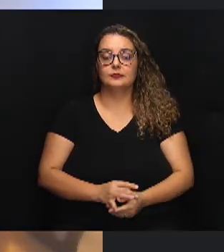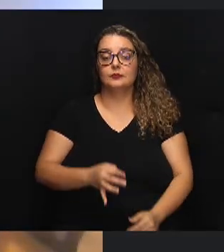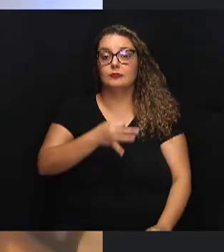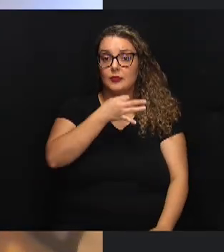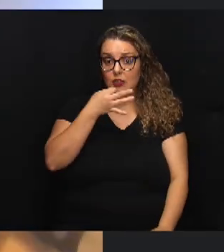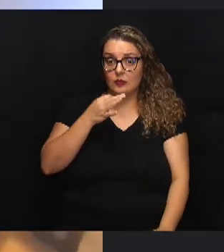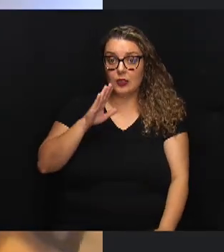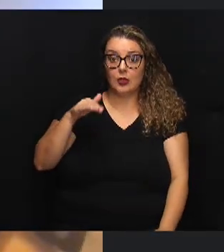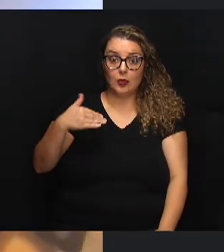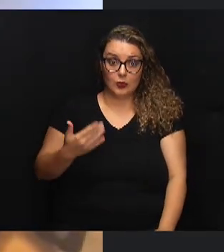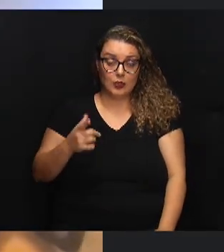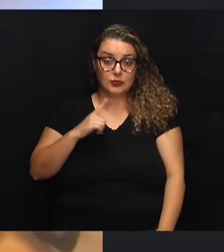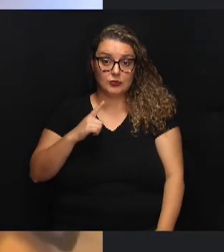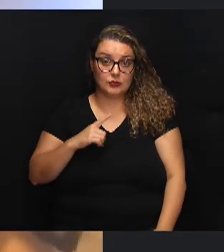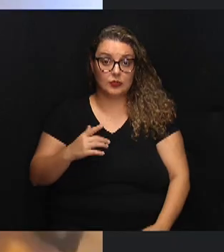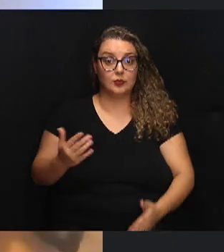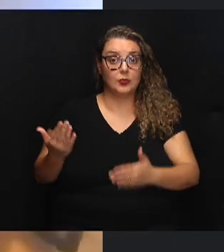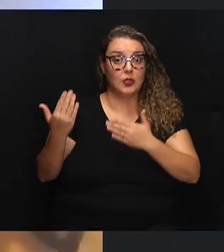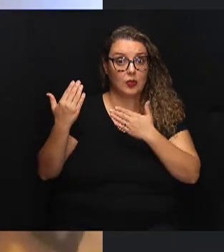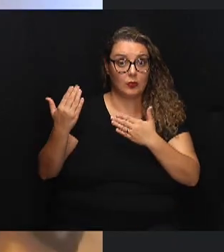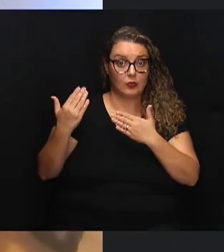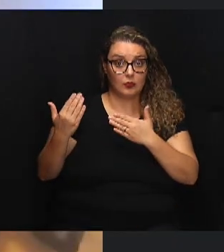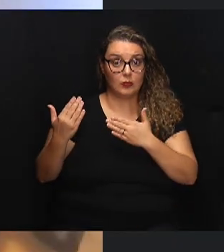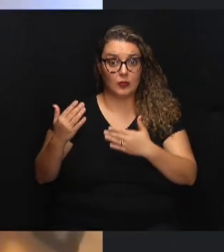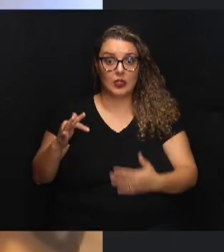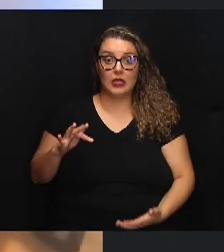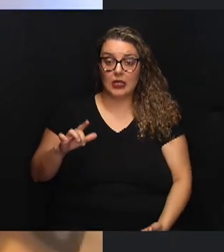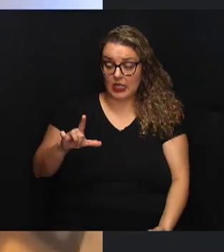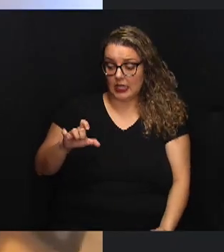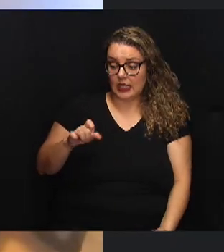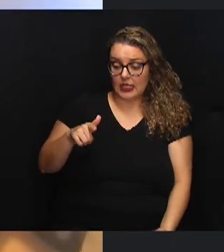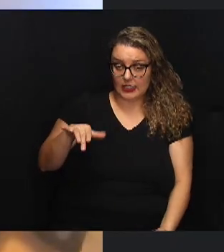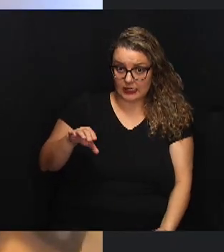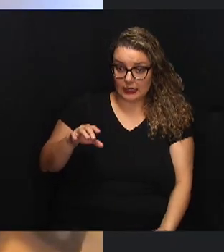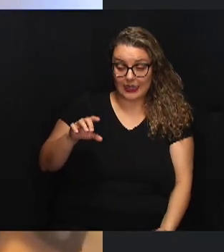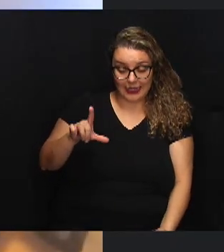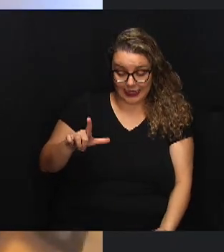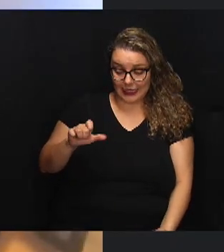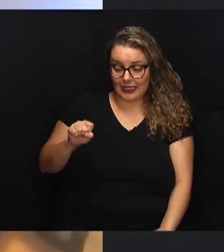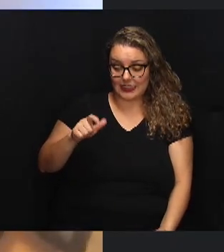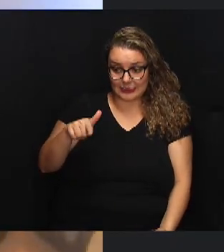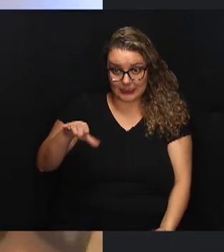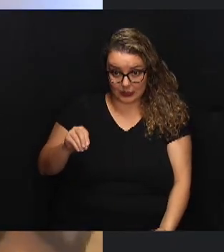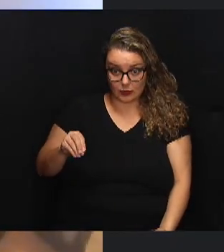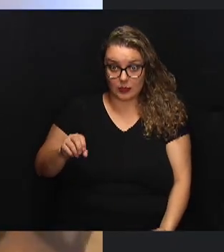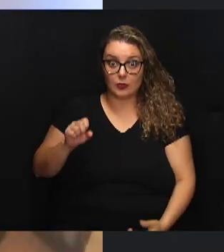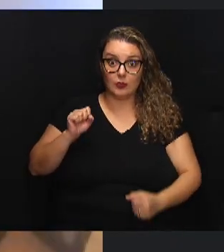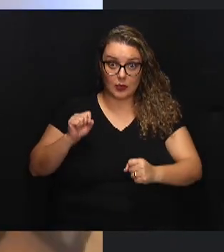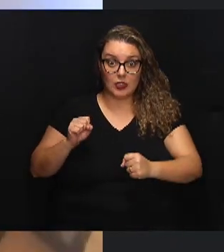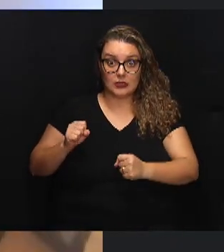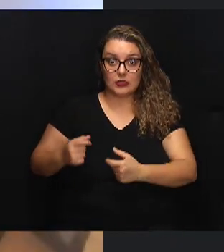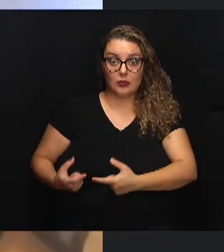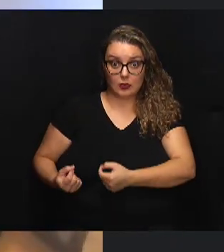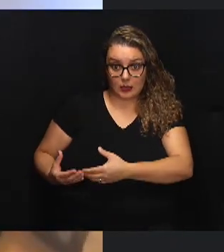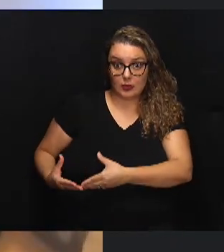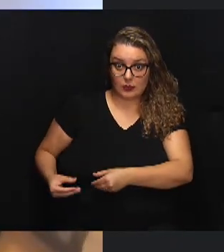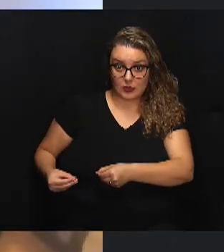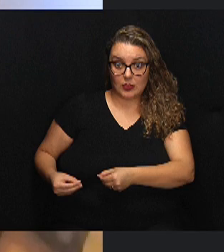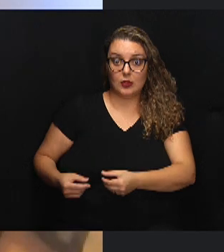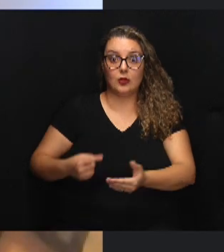Perfeito. Quando a gente tem uma suspeita de uma lesão no pâncreas que pode ser um câncer, é importante a coleta do marcador tumoral,